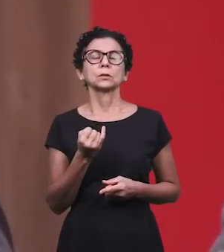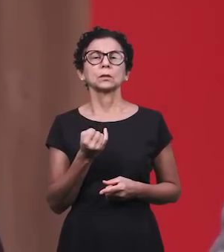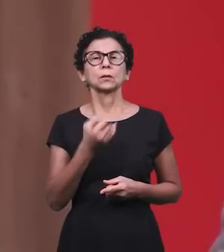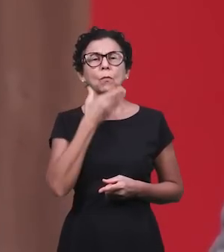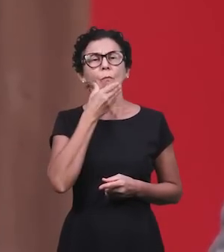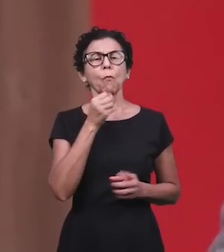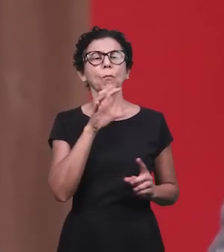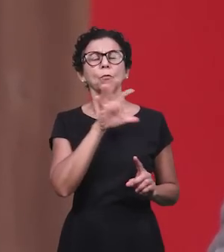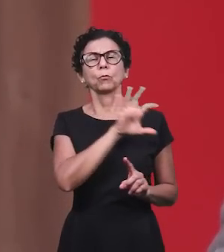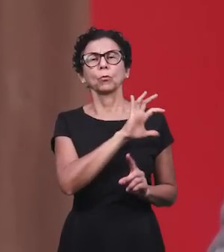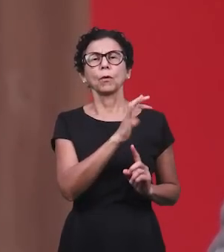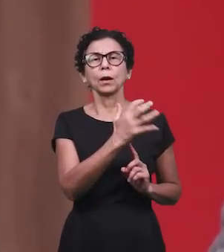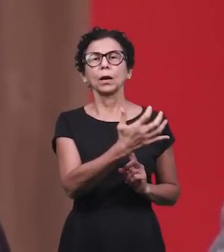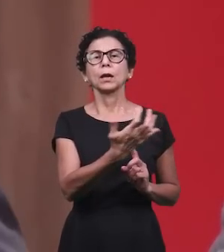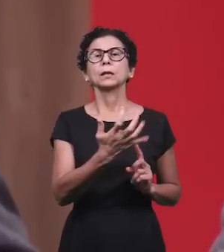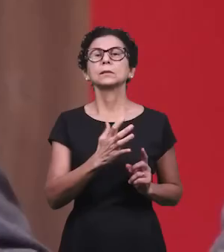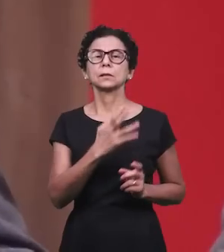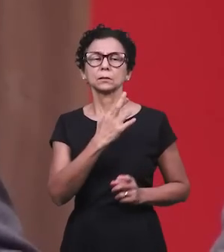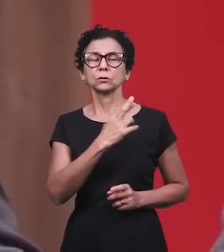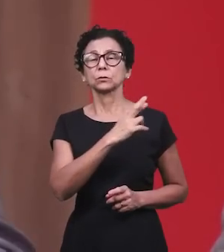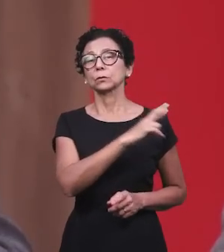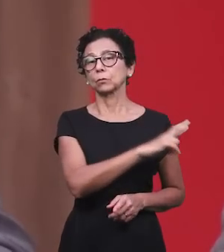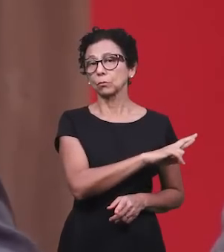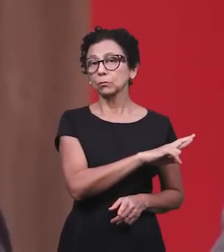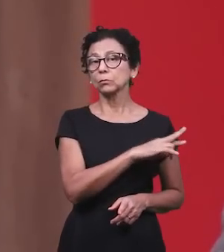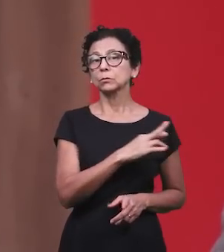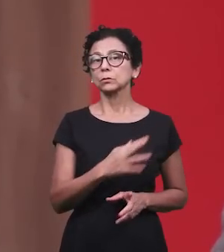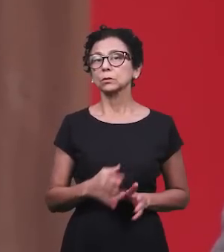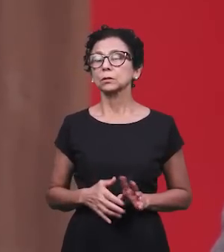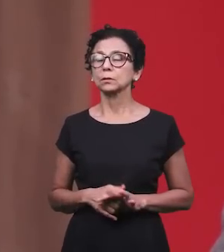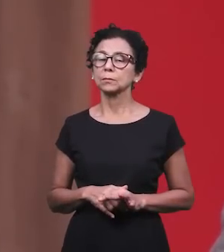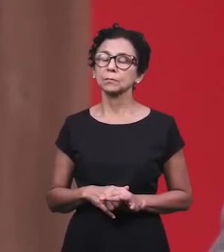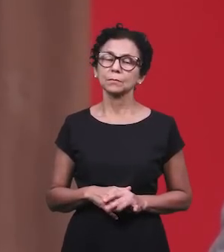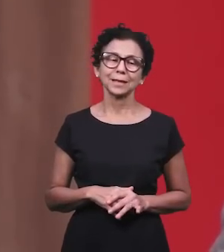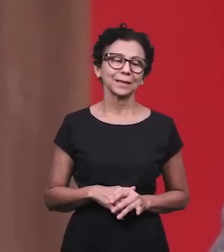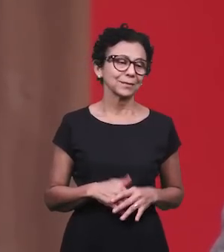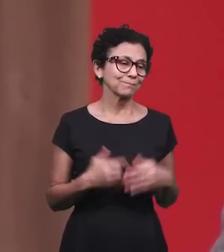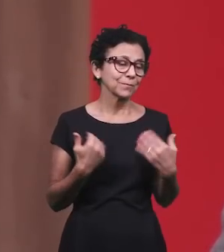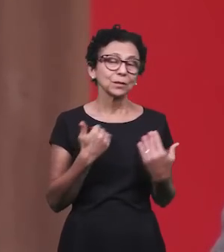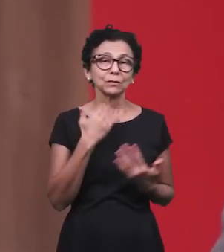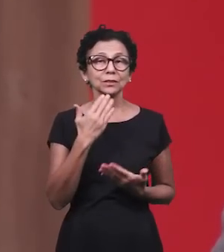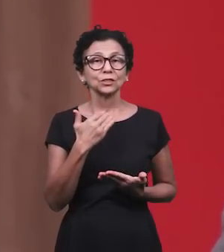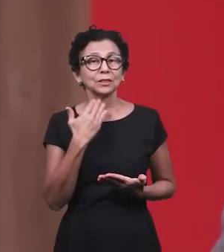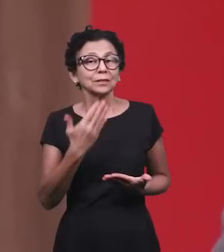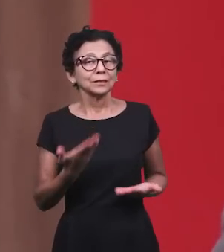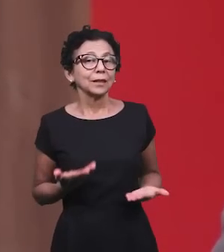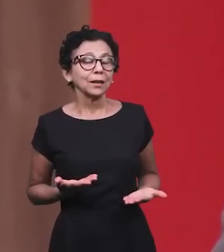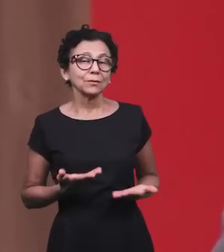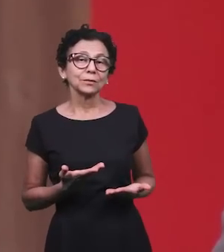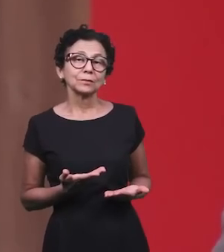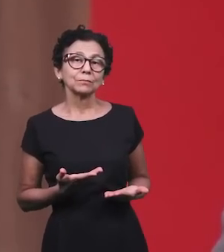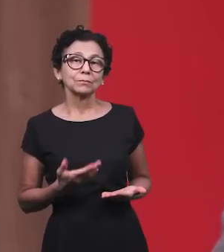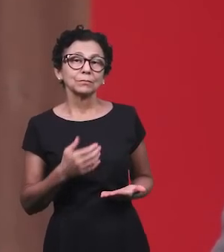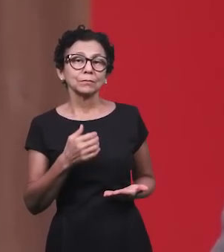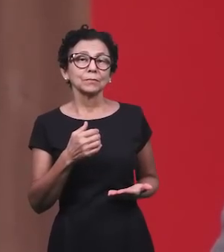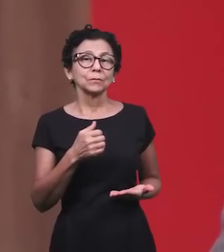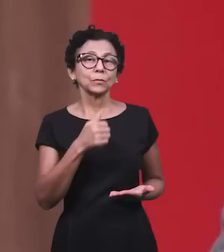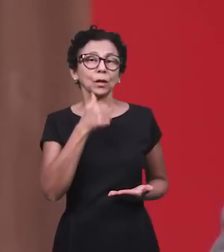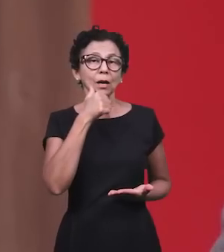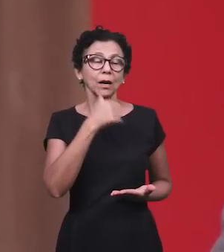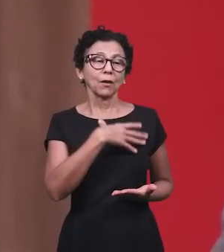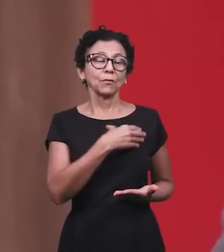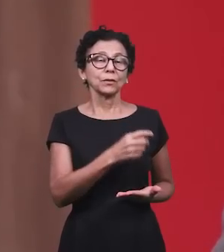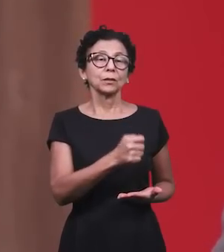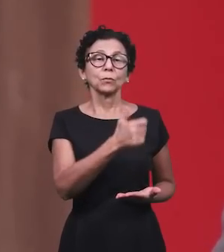sua religião, ele entendeu que aquilo ali não tinha recurso para resolver aquele problema dele, e